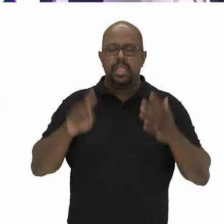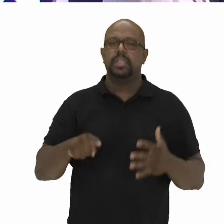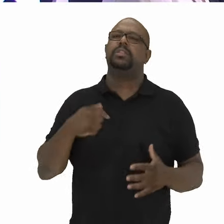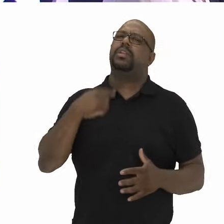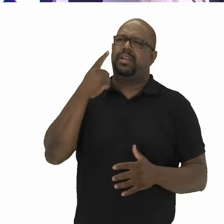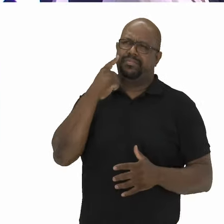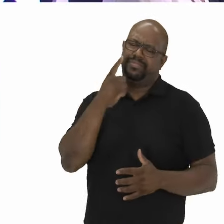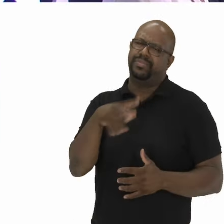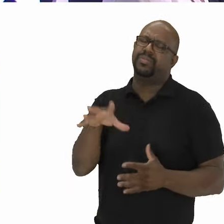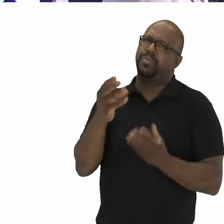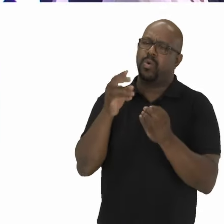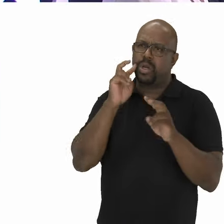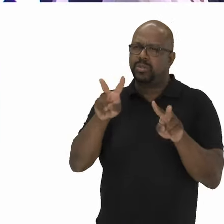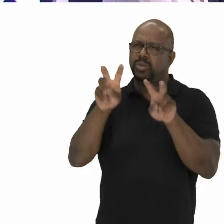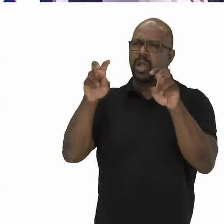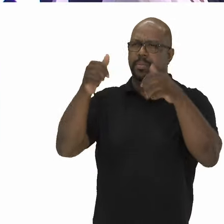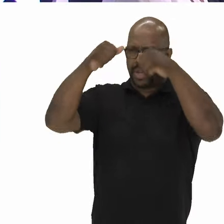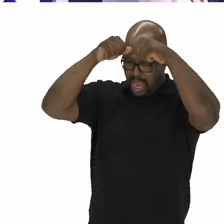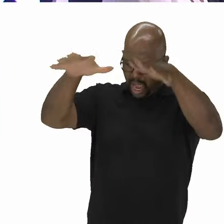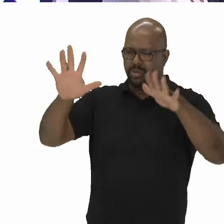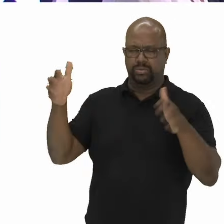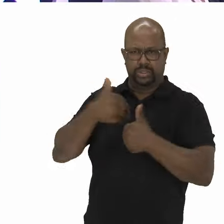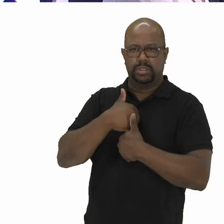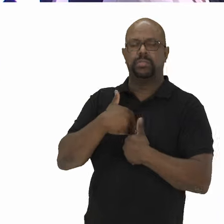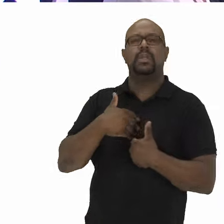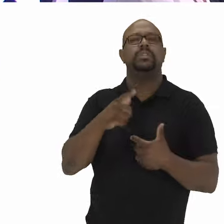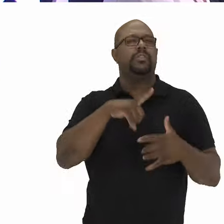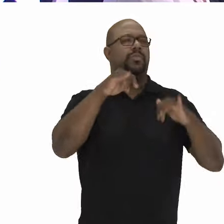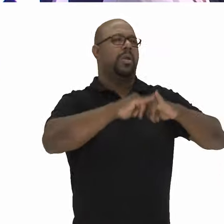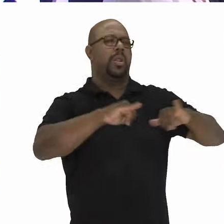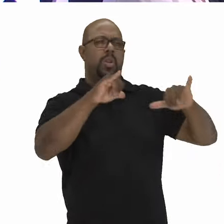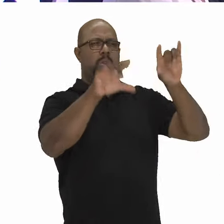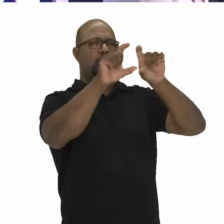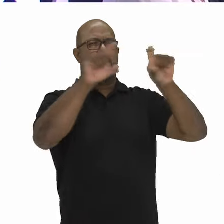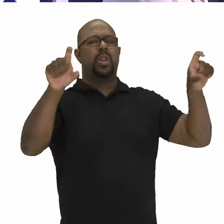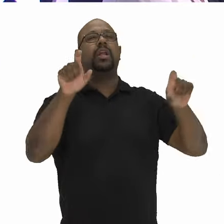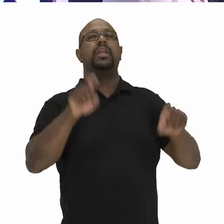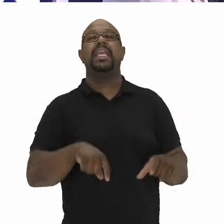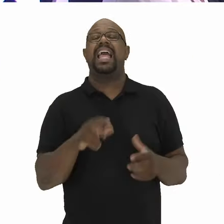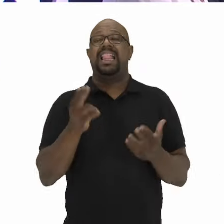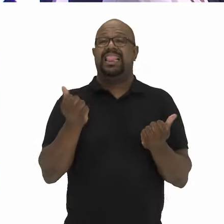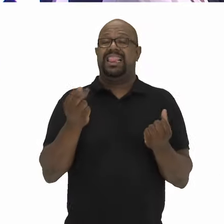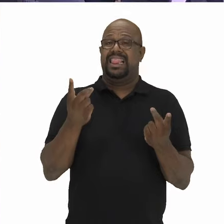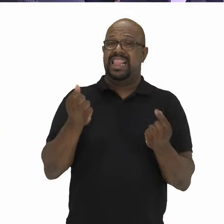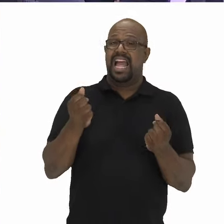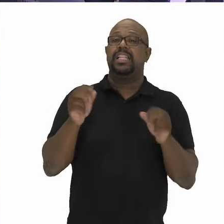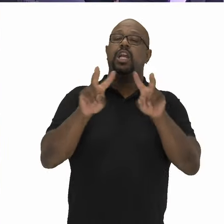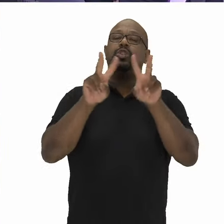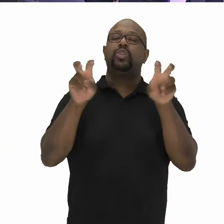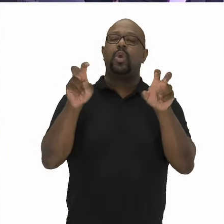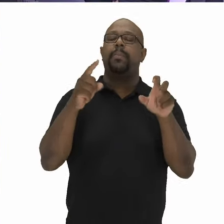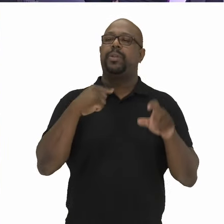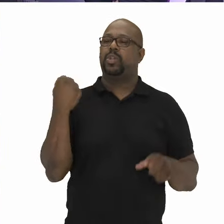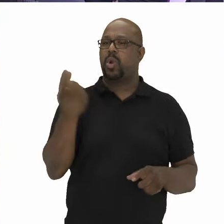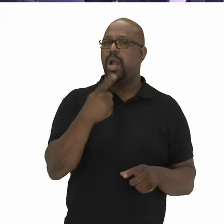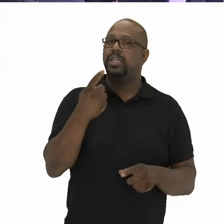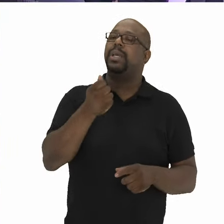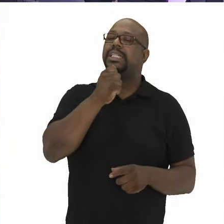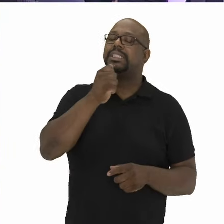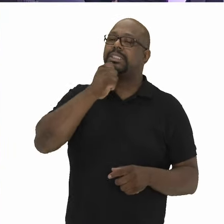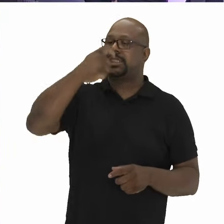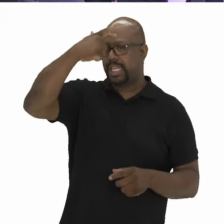autismo isso mas teve agora até uma campanha há pouco tempo com o slogan que que é nada sobre nós sem